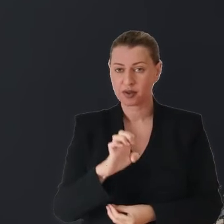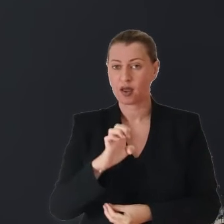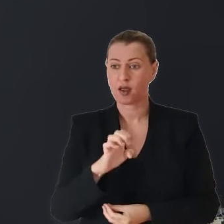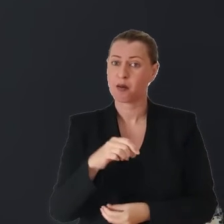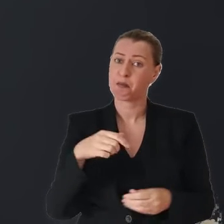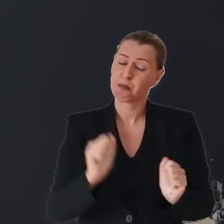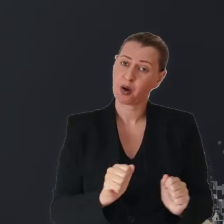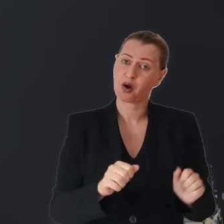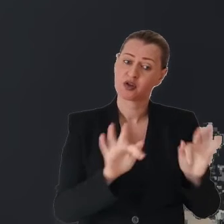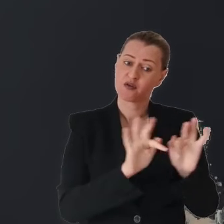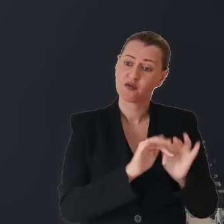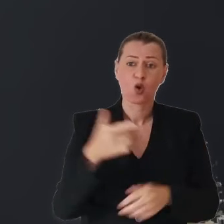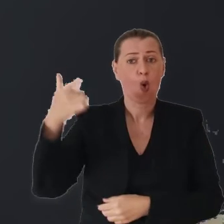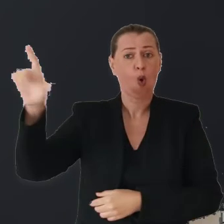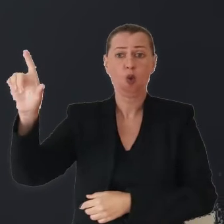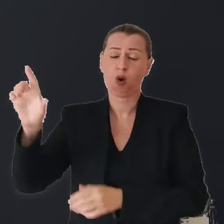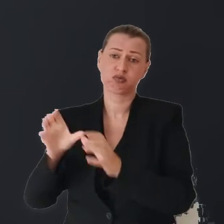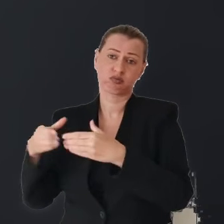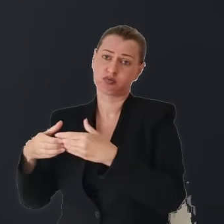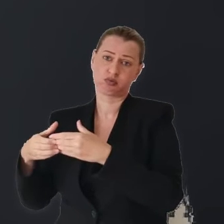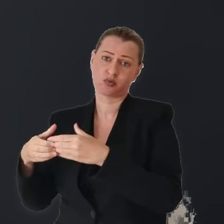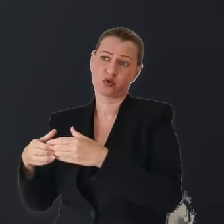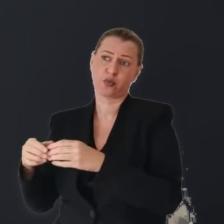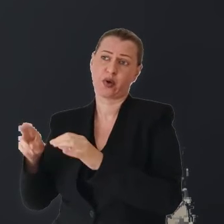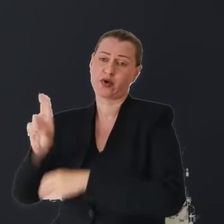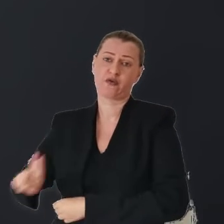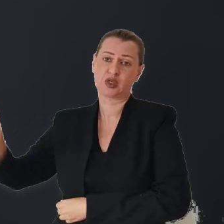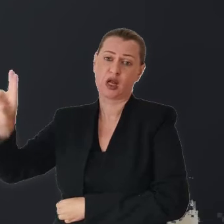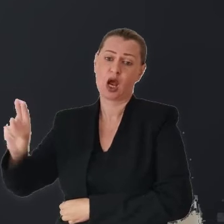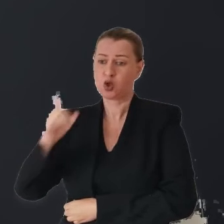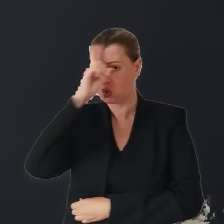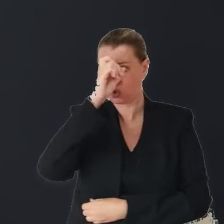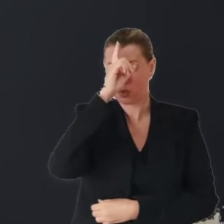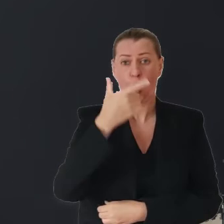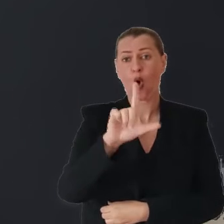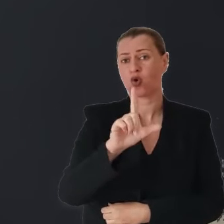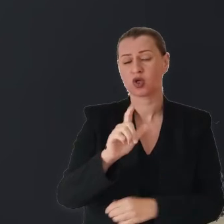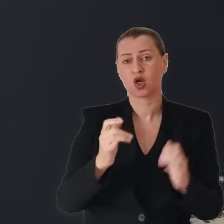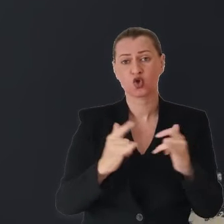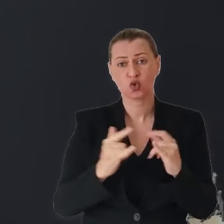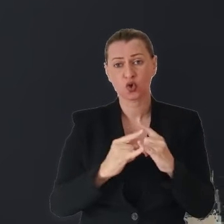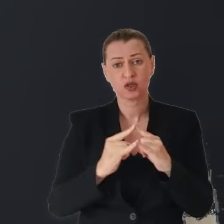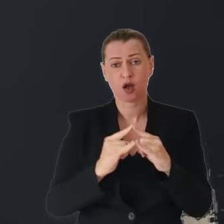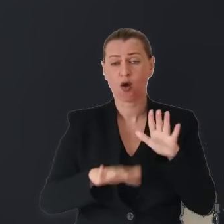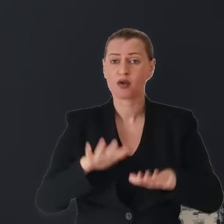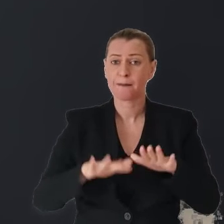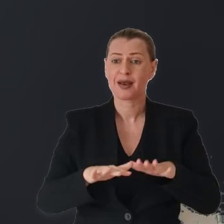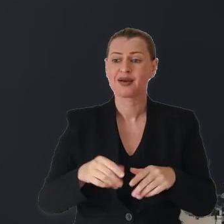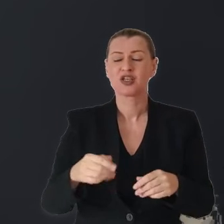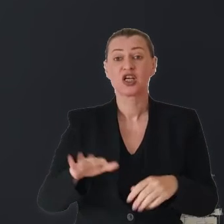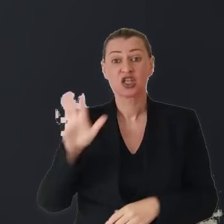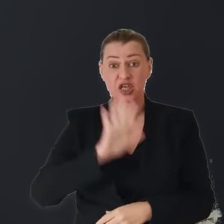outro comitê de outra universidade, ou de um hospital, enfim, né, de uma outra instituição. normalmente é por área, assim, por área